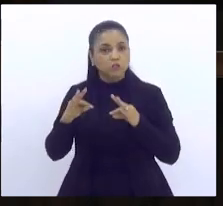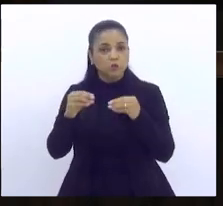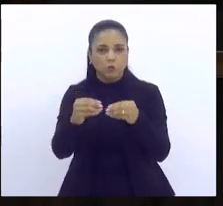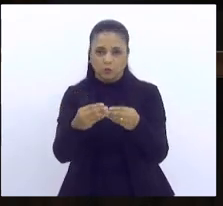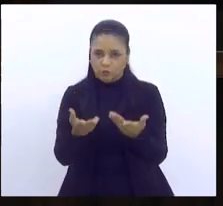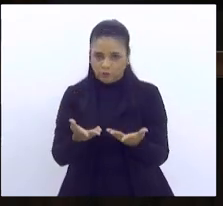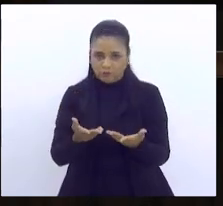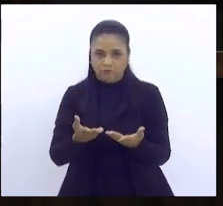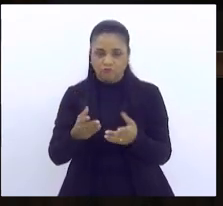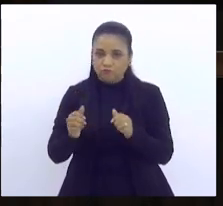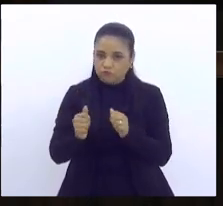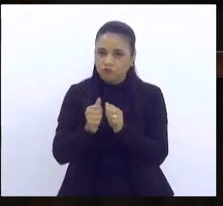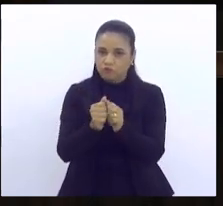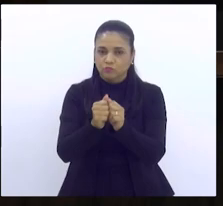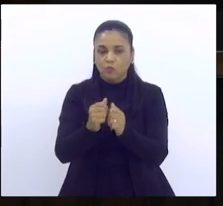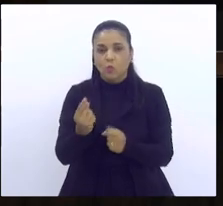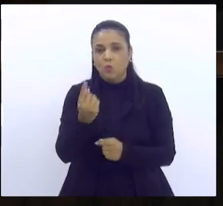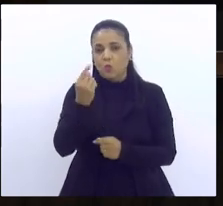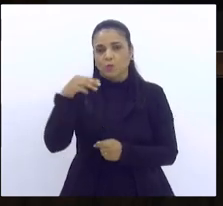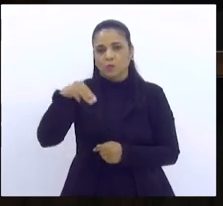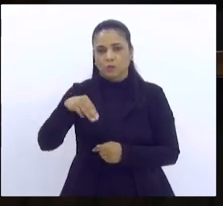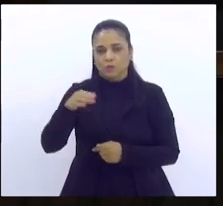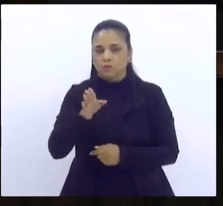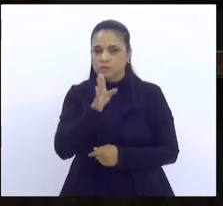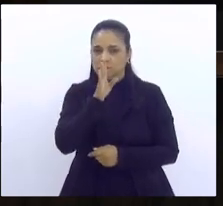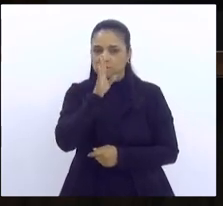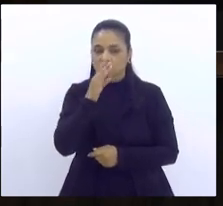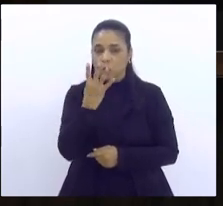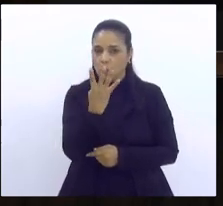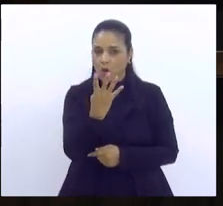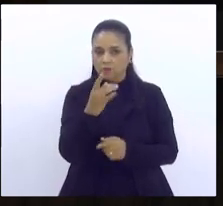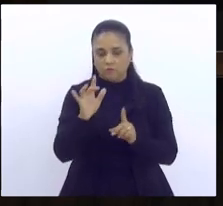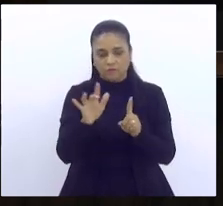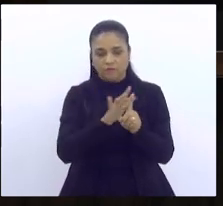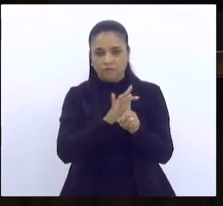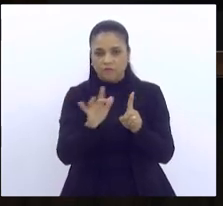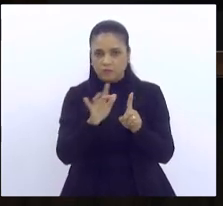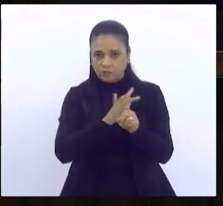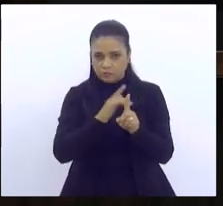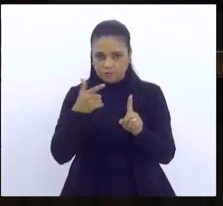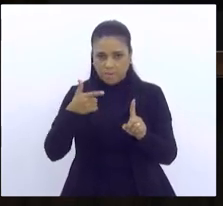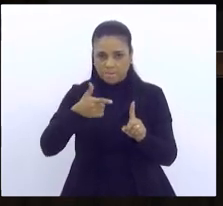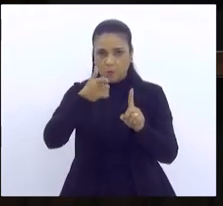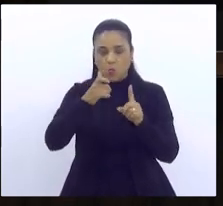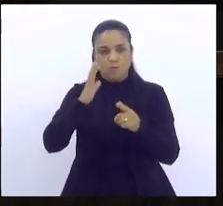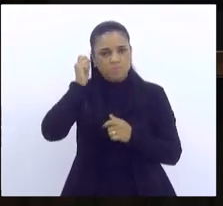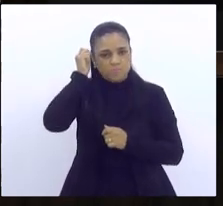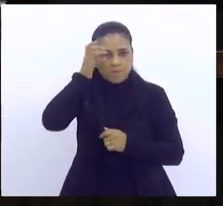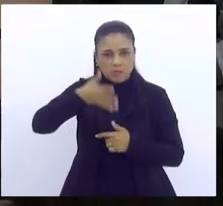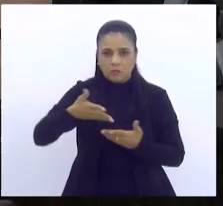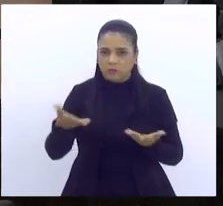juntos. Então, um minuto de silêncio para essas quatro vítimas fatais da nossa madrugada.